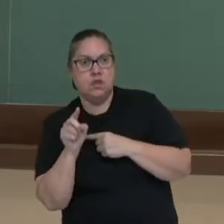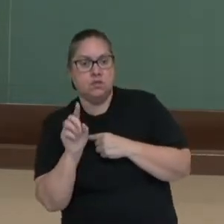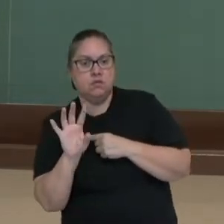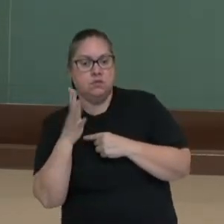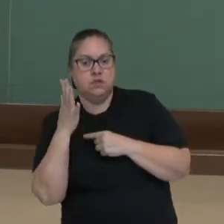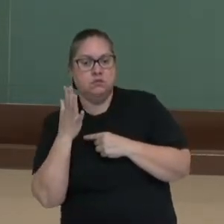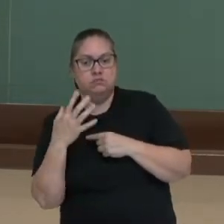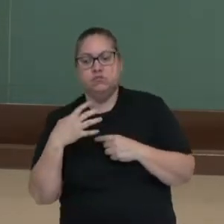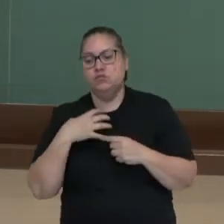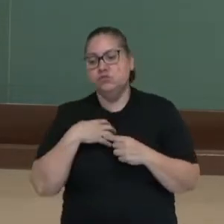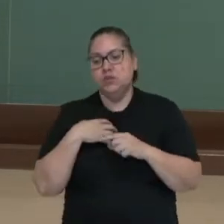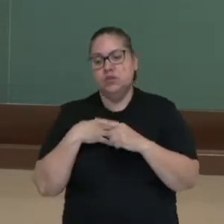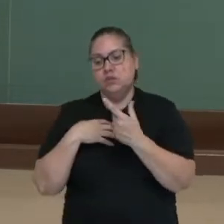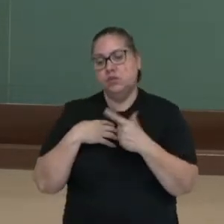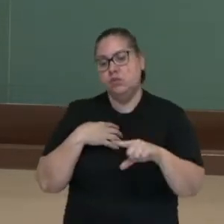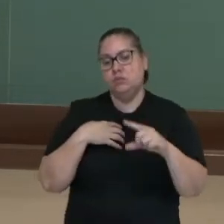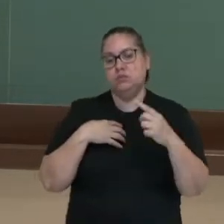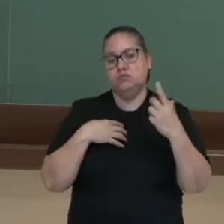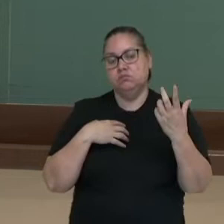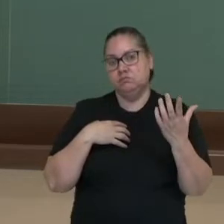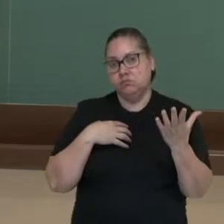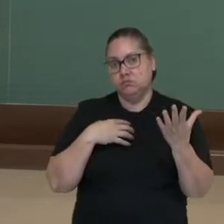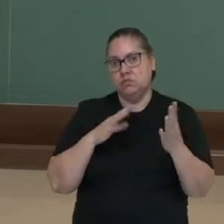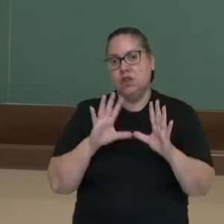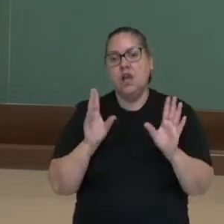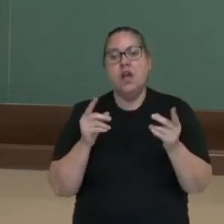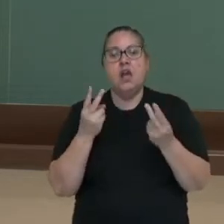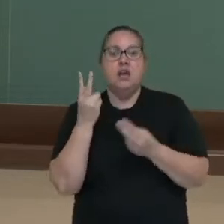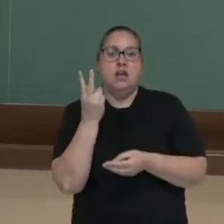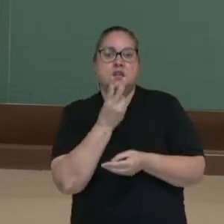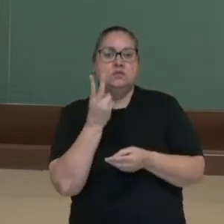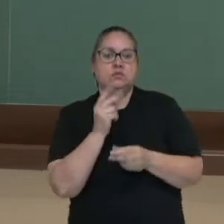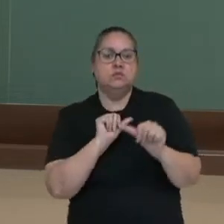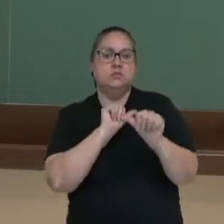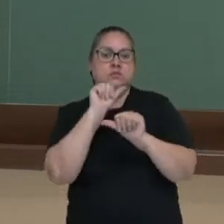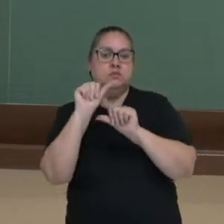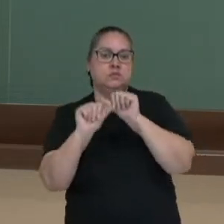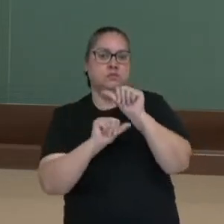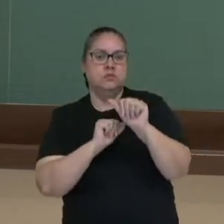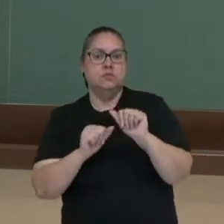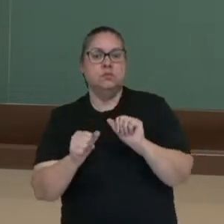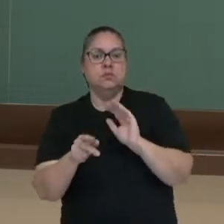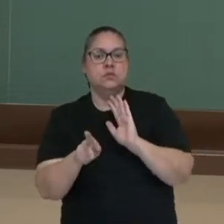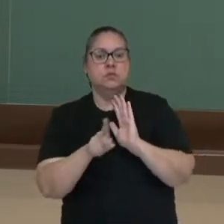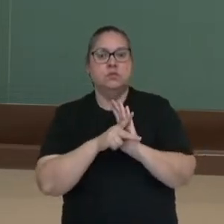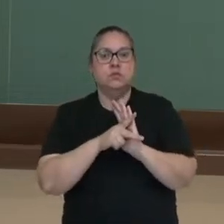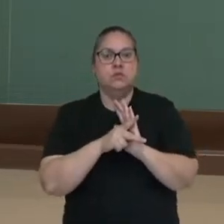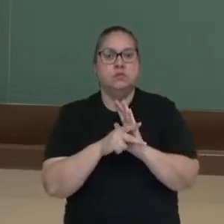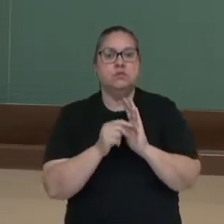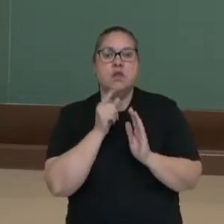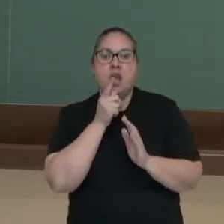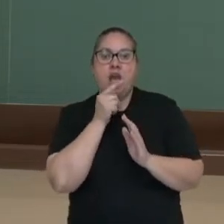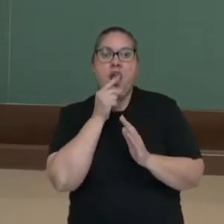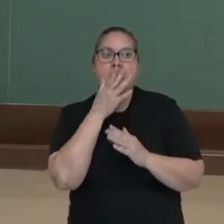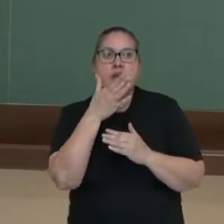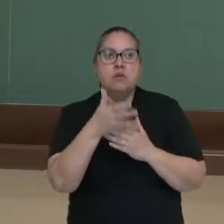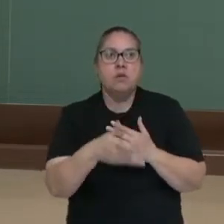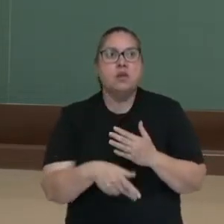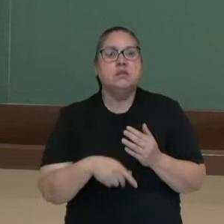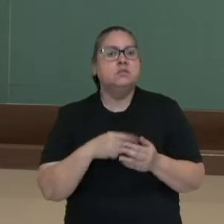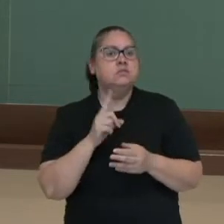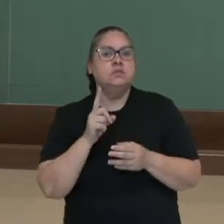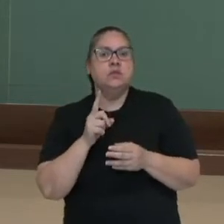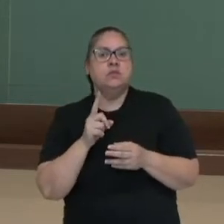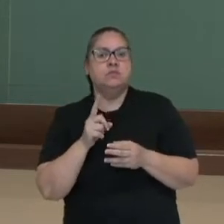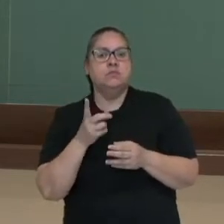acontece de uma maneira, outra acontece de outra. As duas alteram as características originais do recurso água, mas elas não são